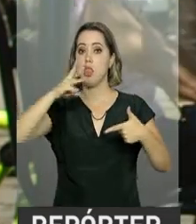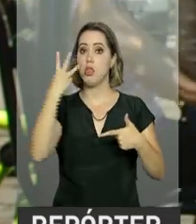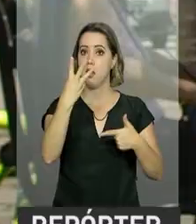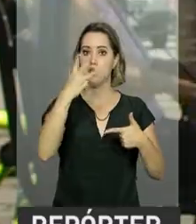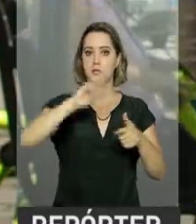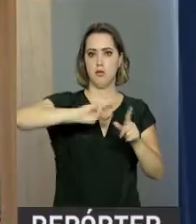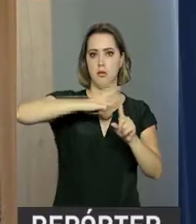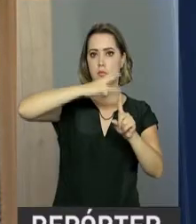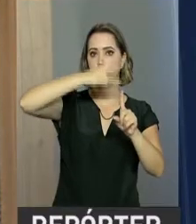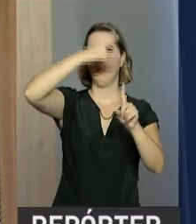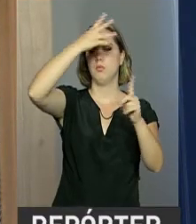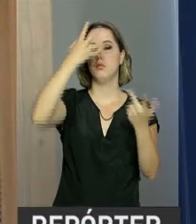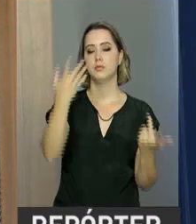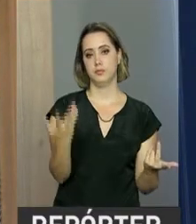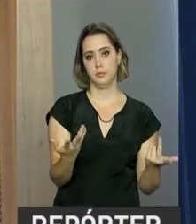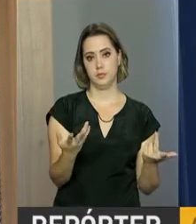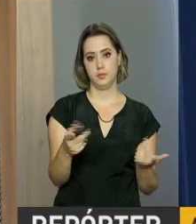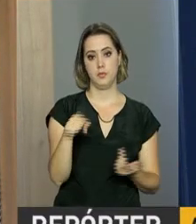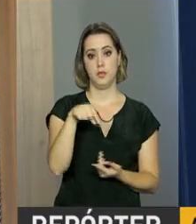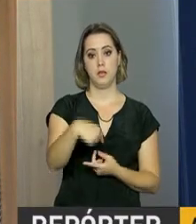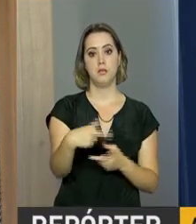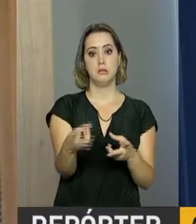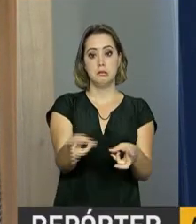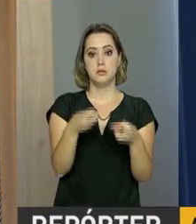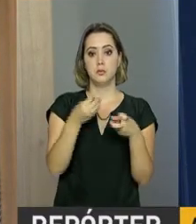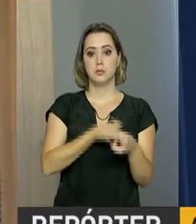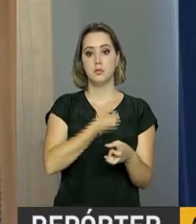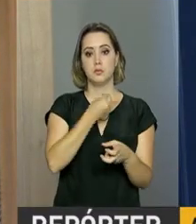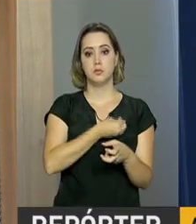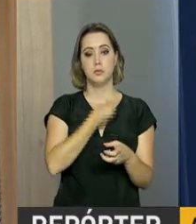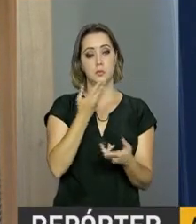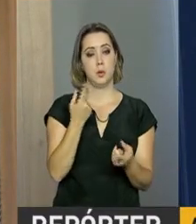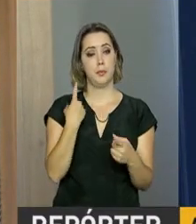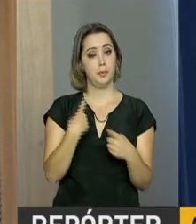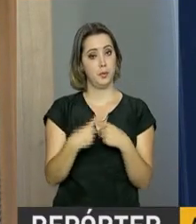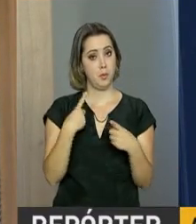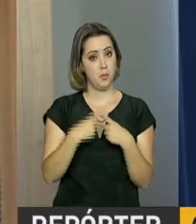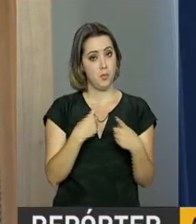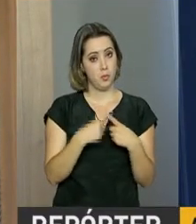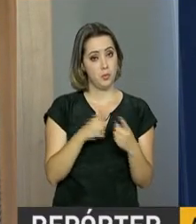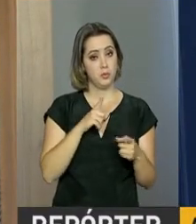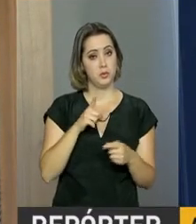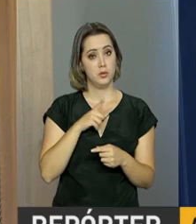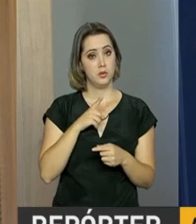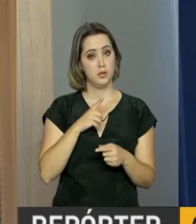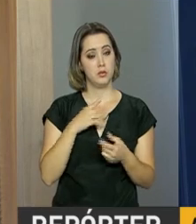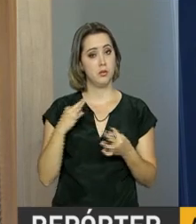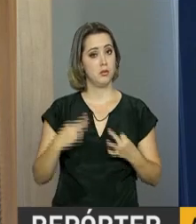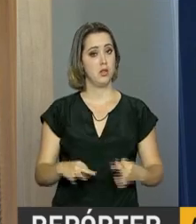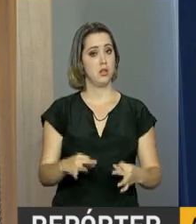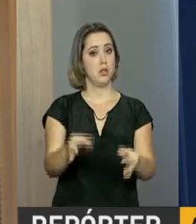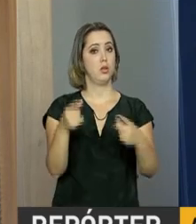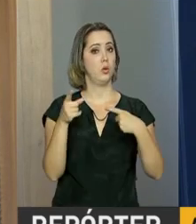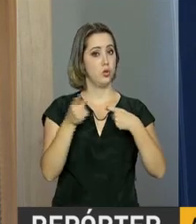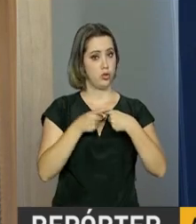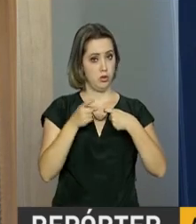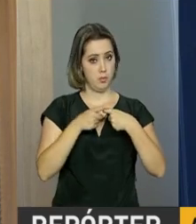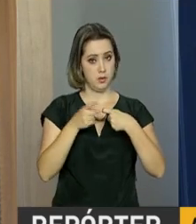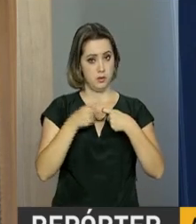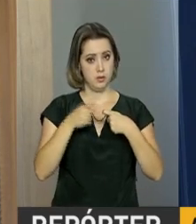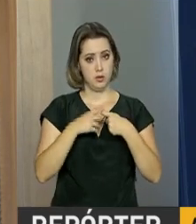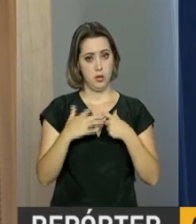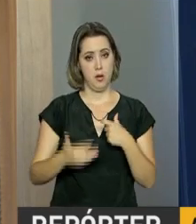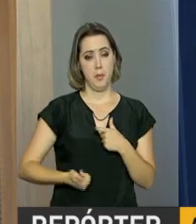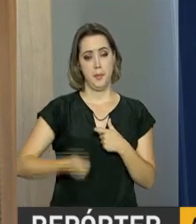2050 a expectativa de vida aumentou n graças a aos avanços da tecnologia médica a